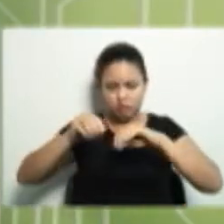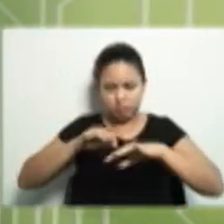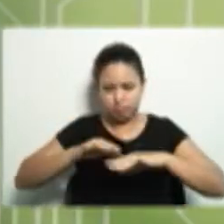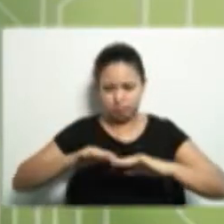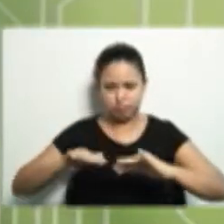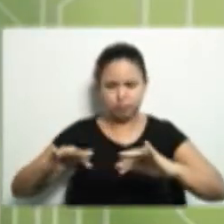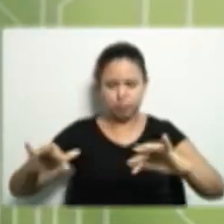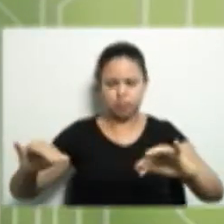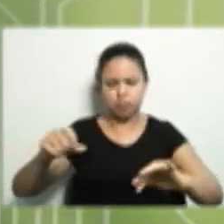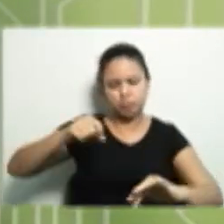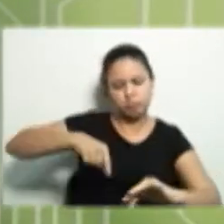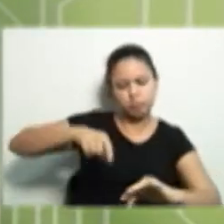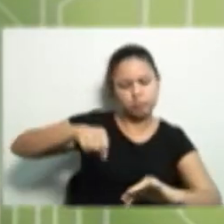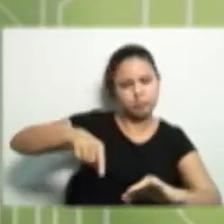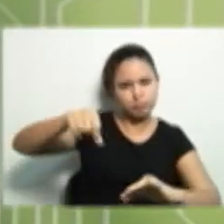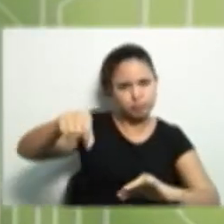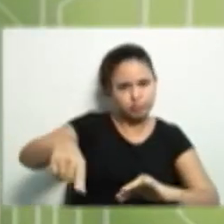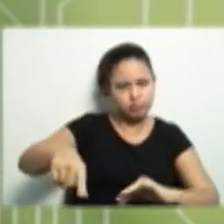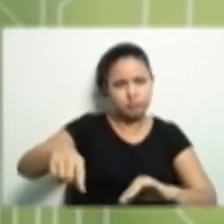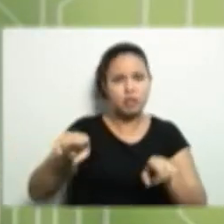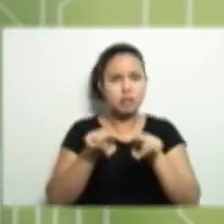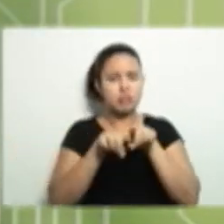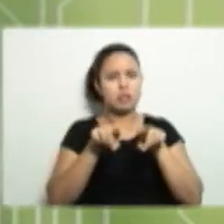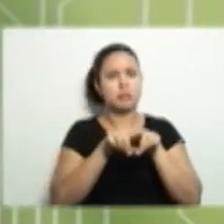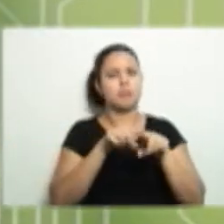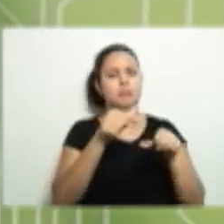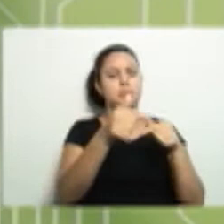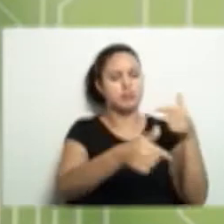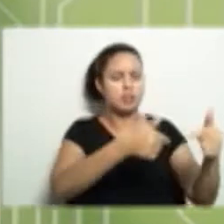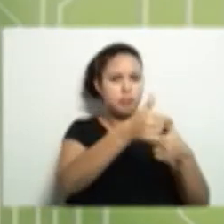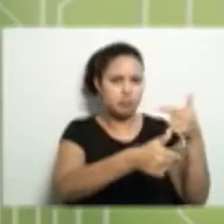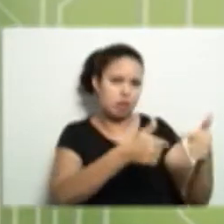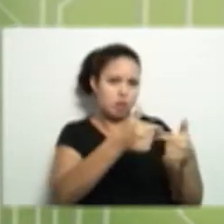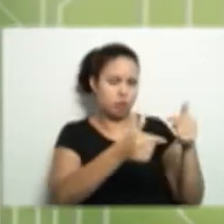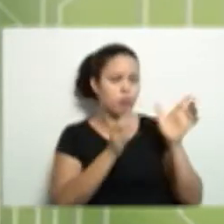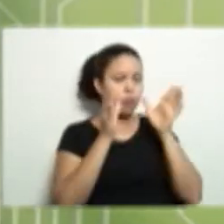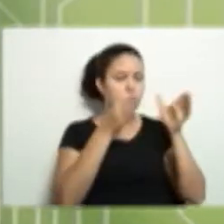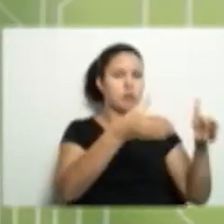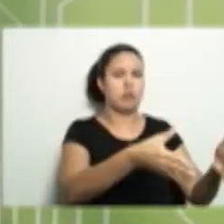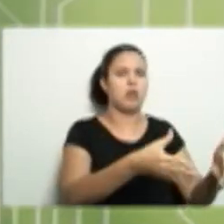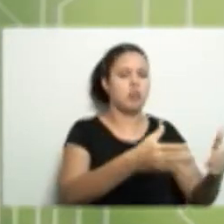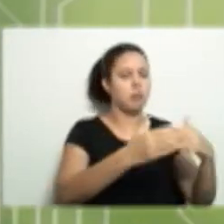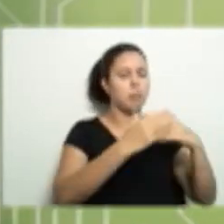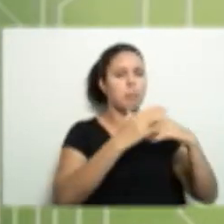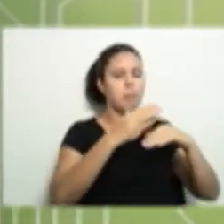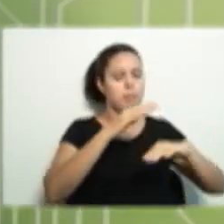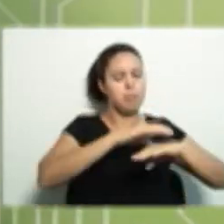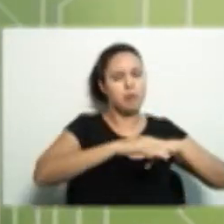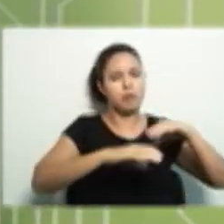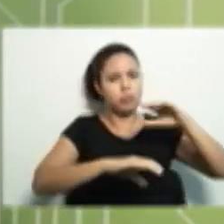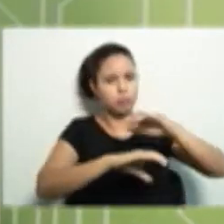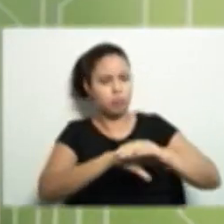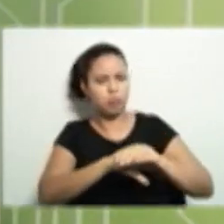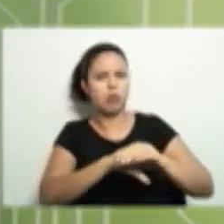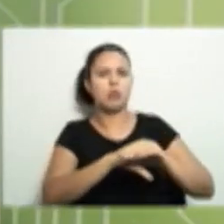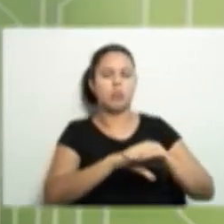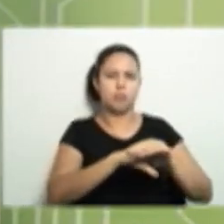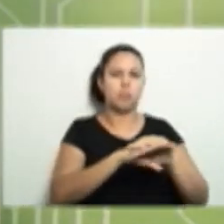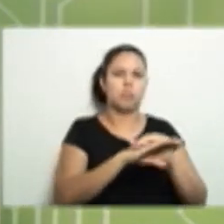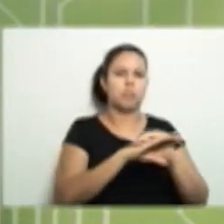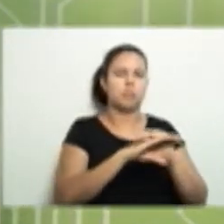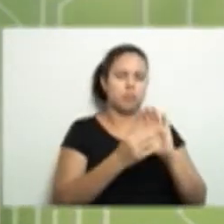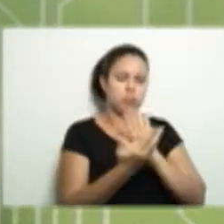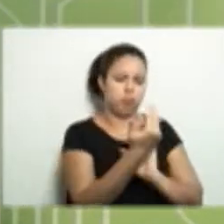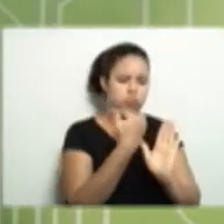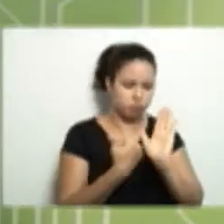semi-industrializados, assim, que podem ser feitos de uma maneira mais personalizada, mais artesanal. A modernização pode vir com a padronização, onde a gente faz